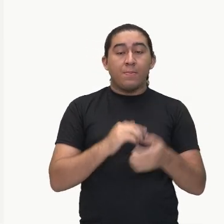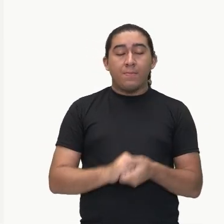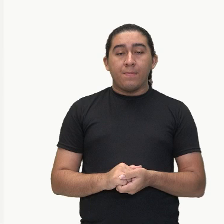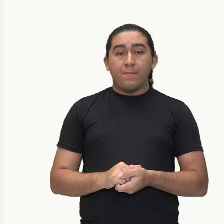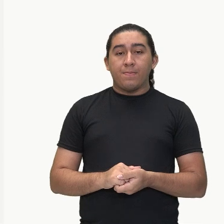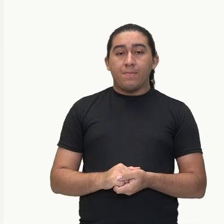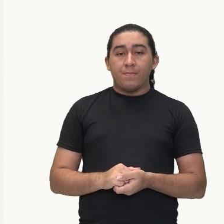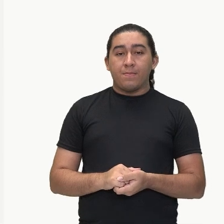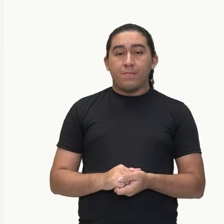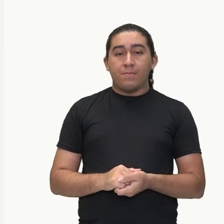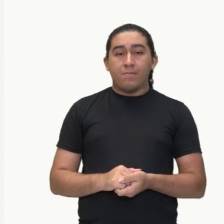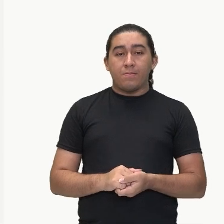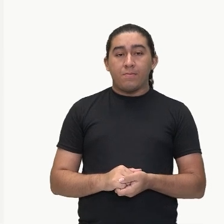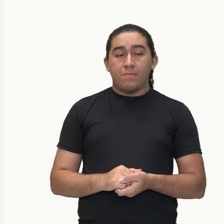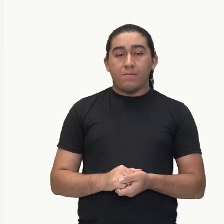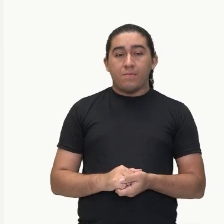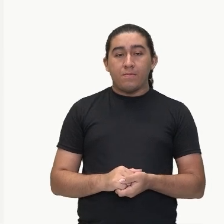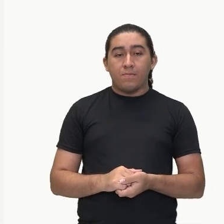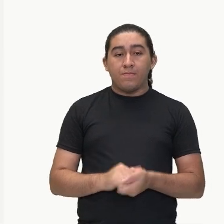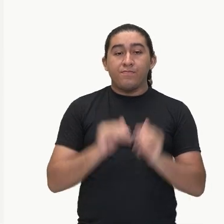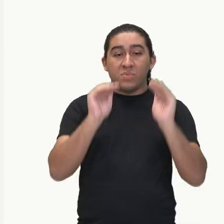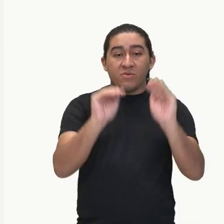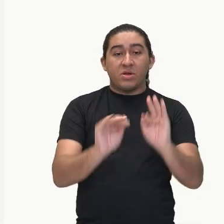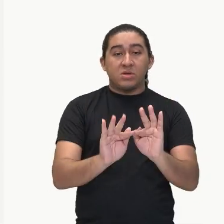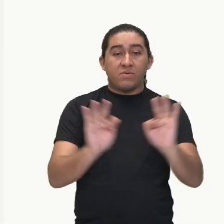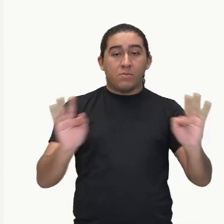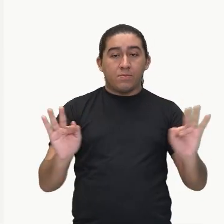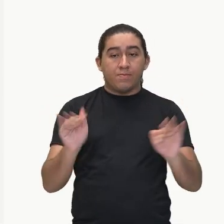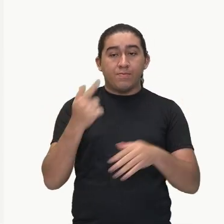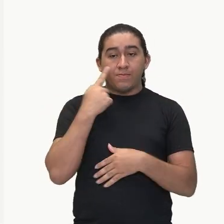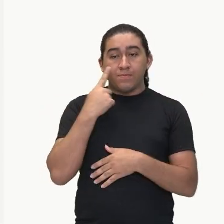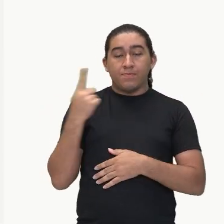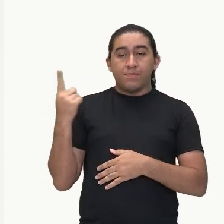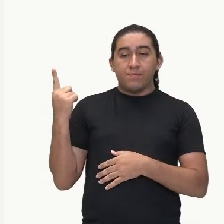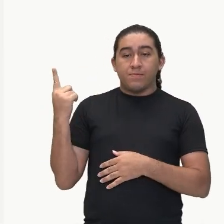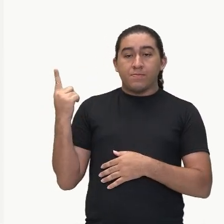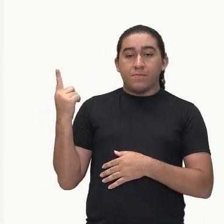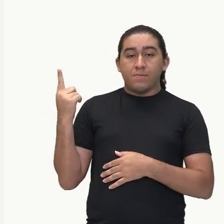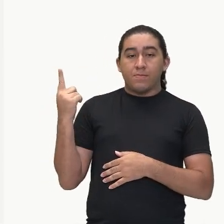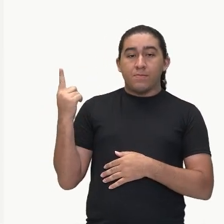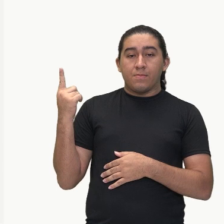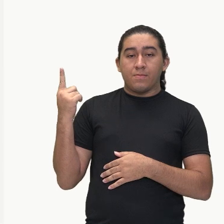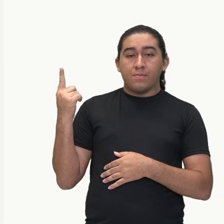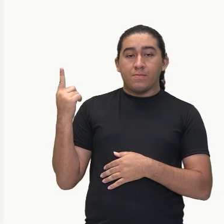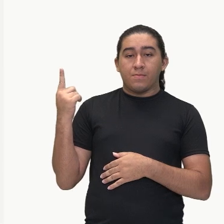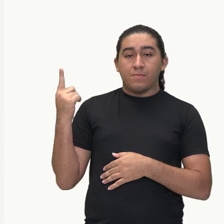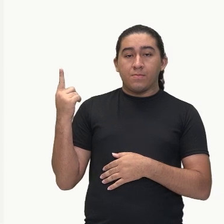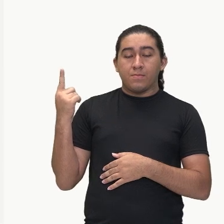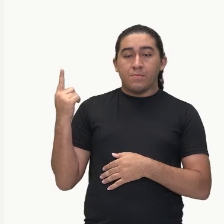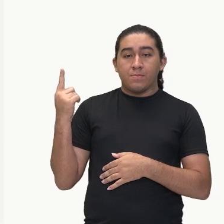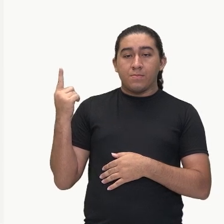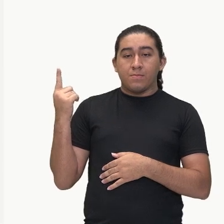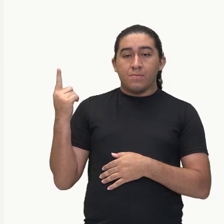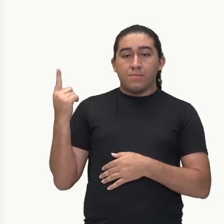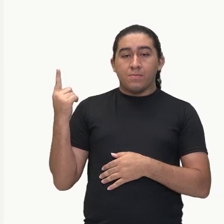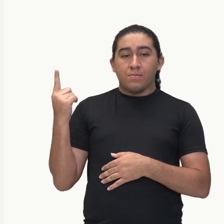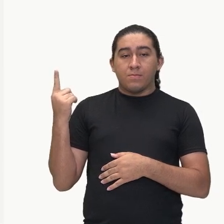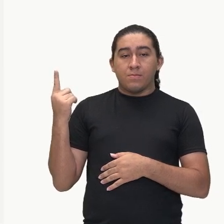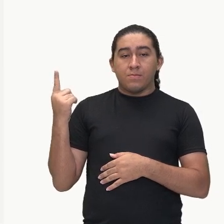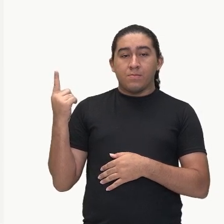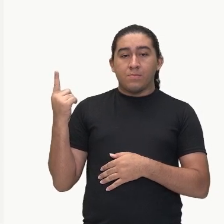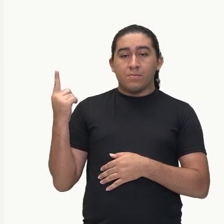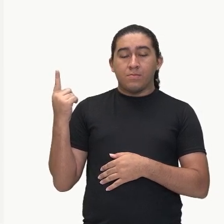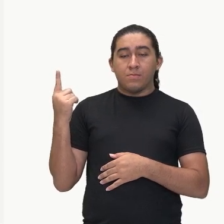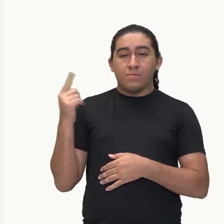a opinião. Diretor, professores e funcionários. Cada um pensa